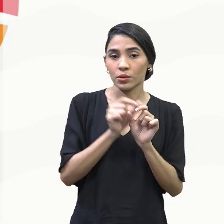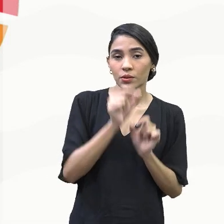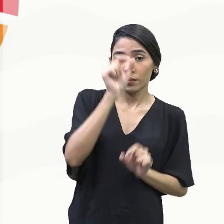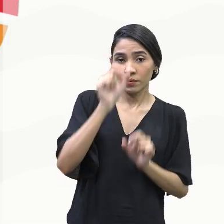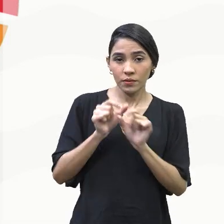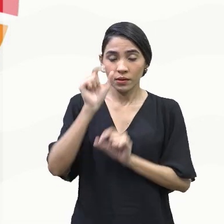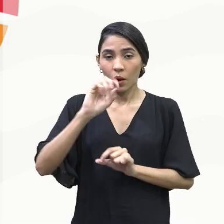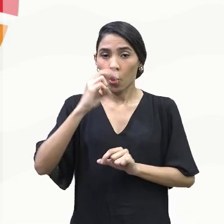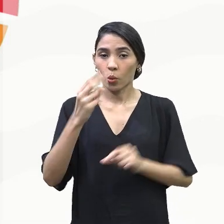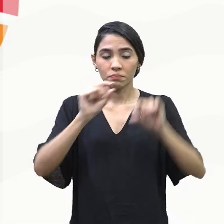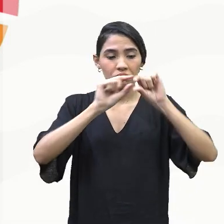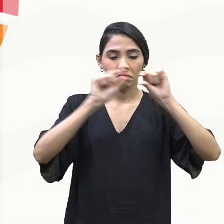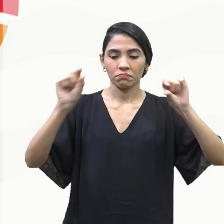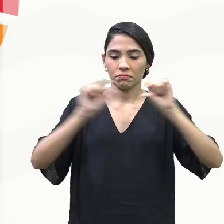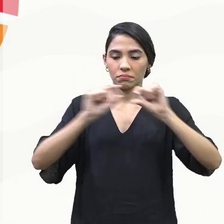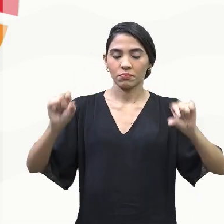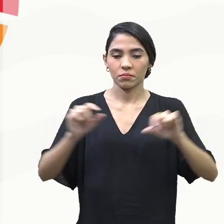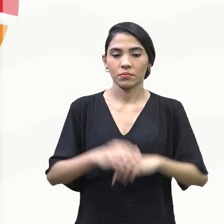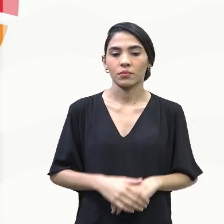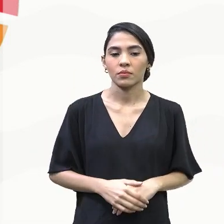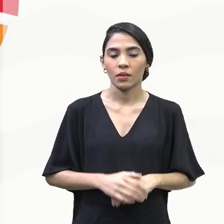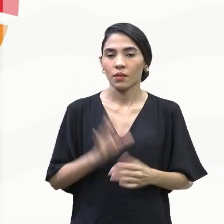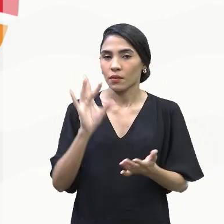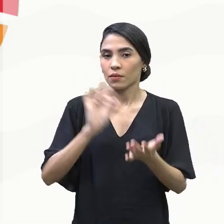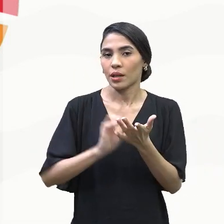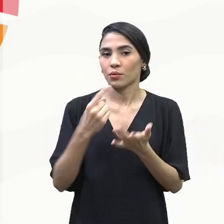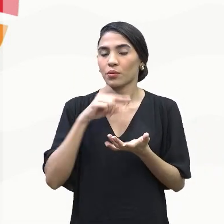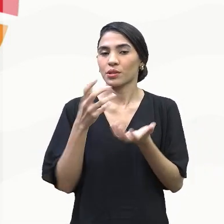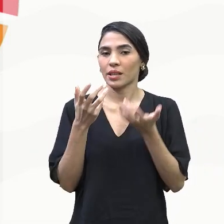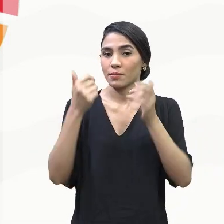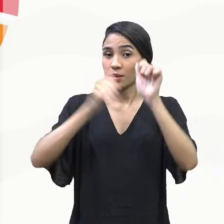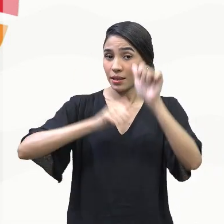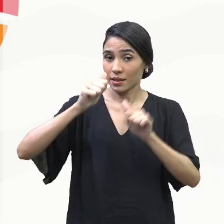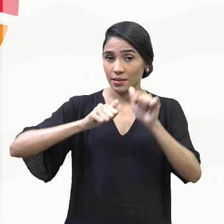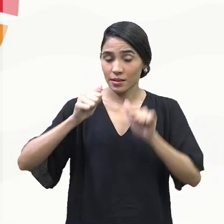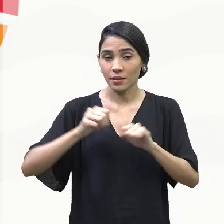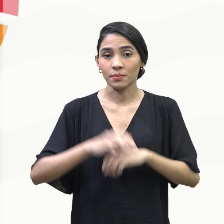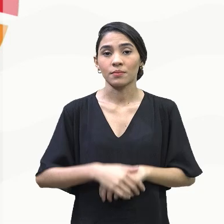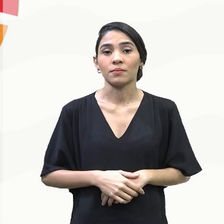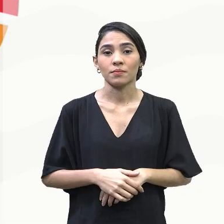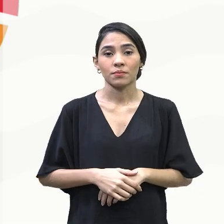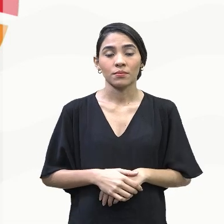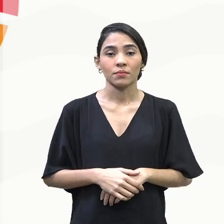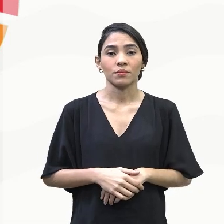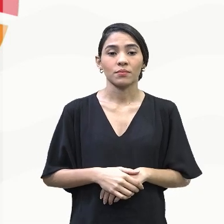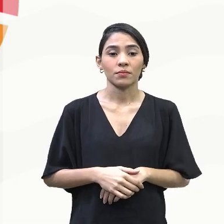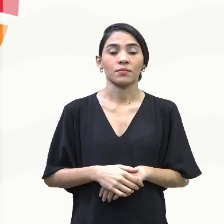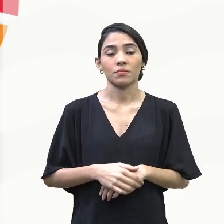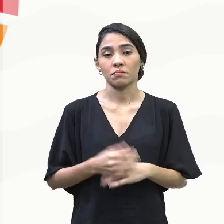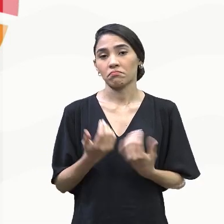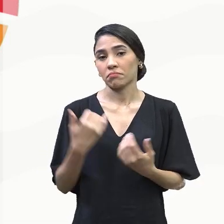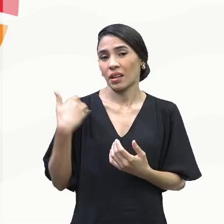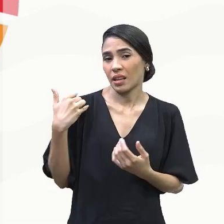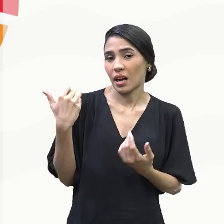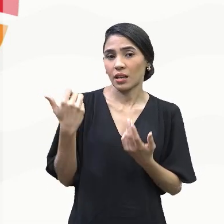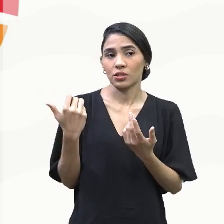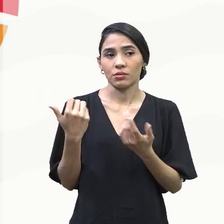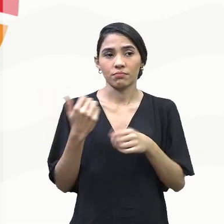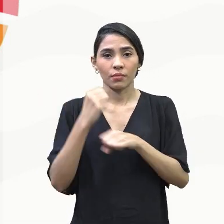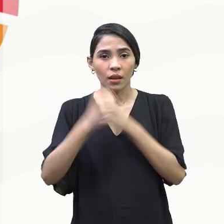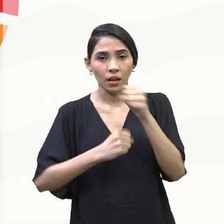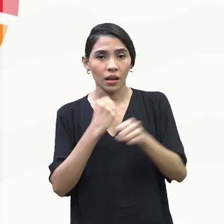da horizontal, pode estar aqui o que de fato nós queremos analisar. São anos, idades, tipos de